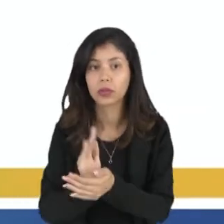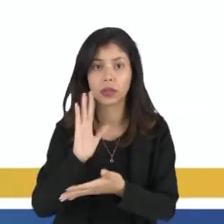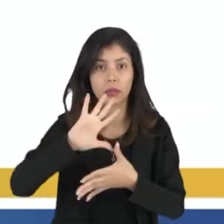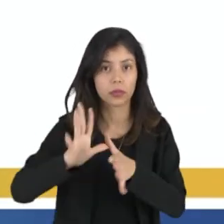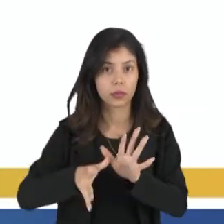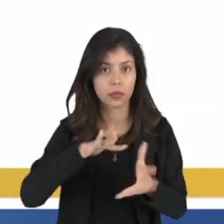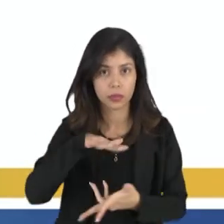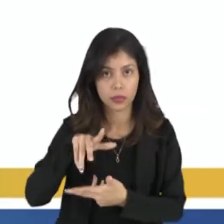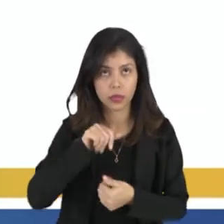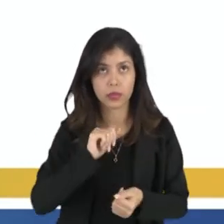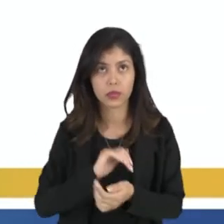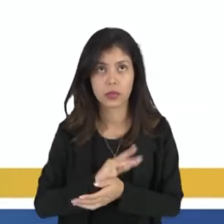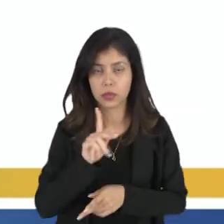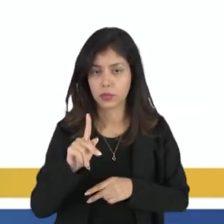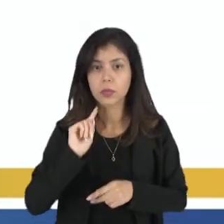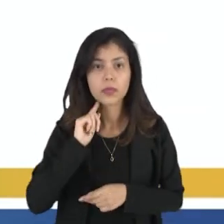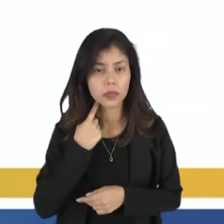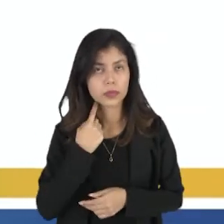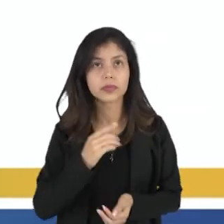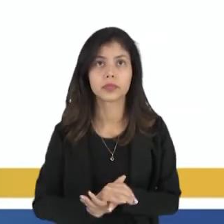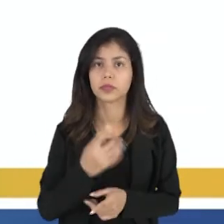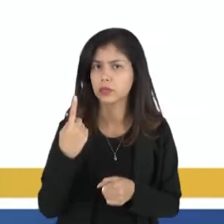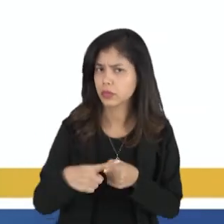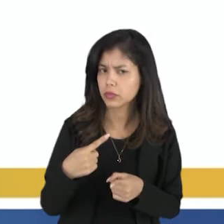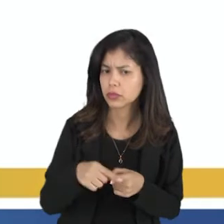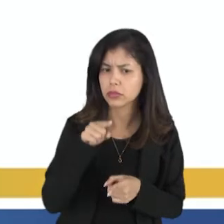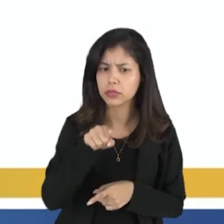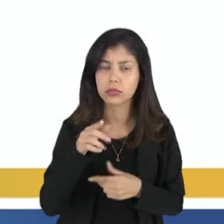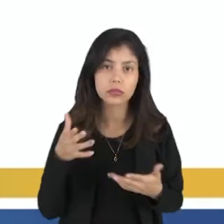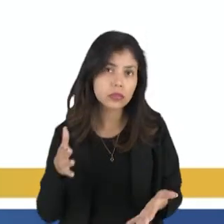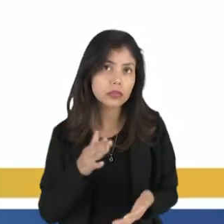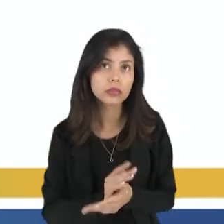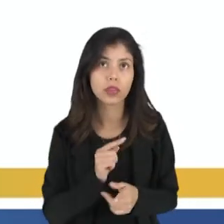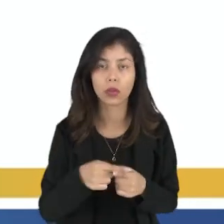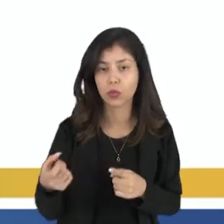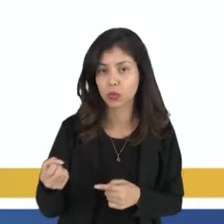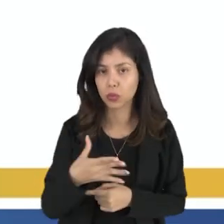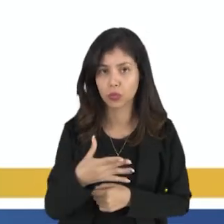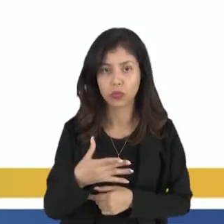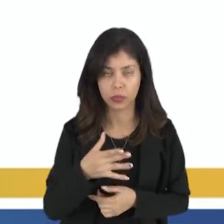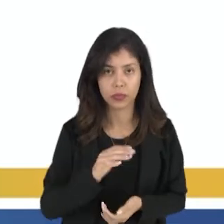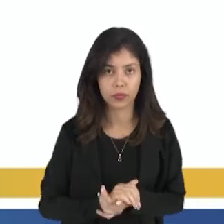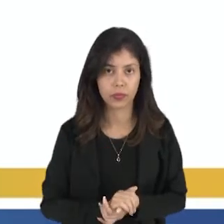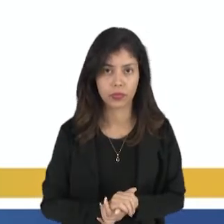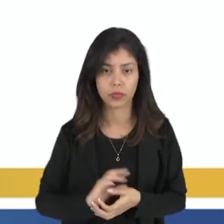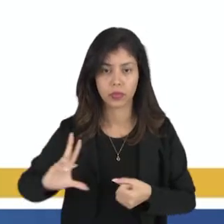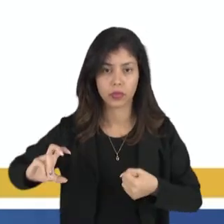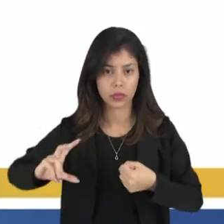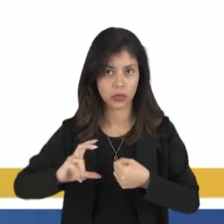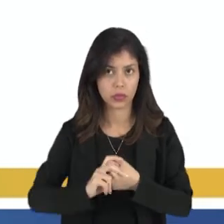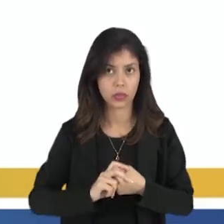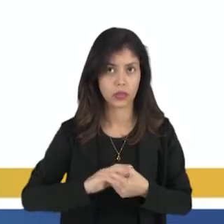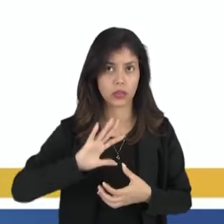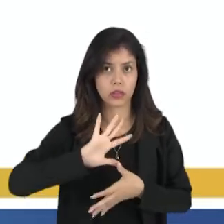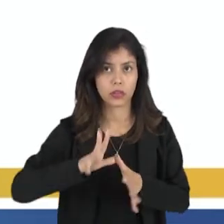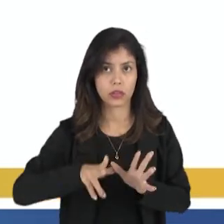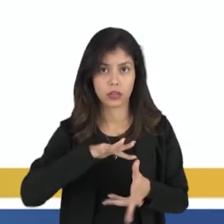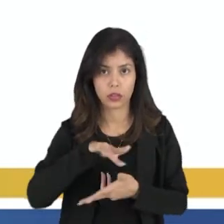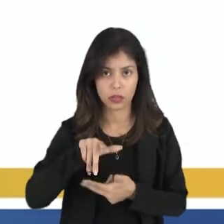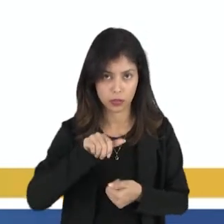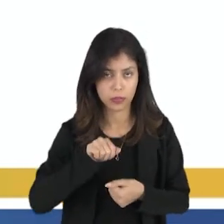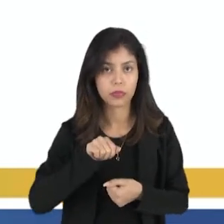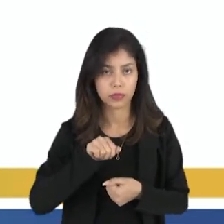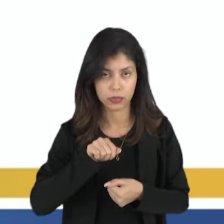houve redução na poluição. Mas por que isso? Porque o novo coronavírus fez todos os setores